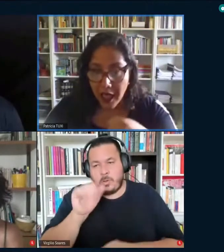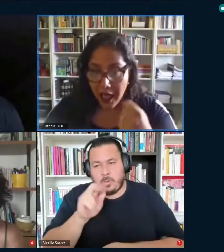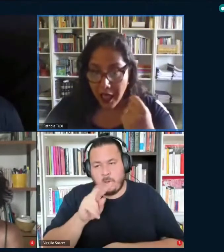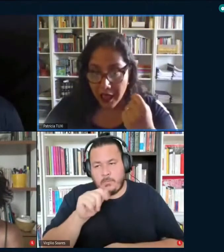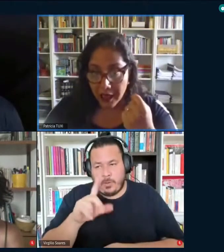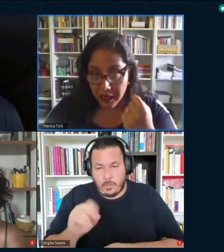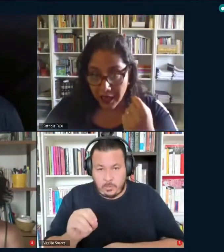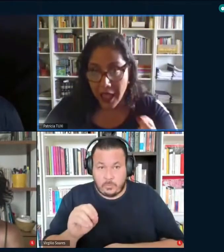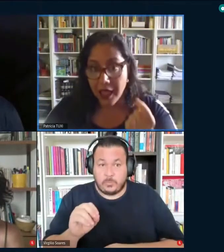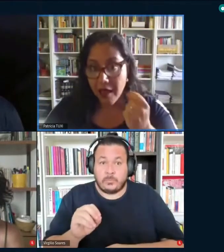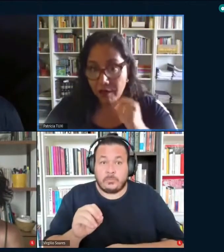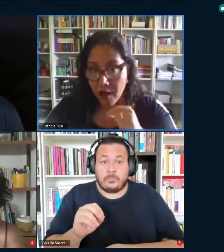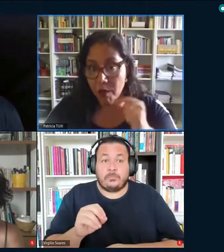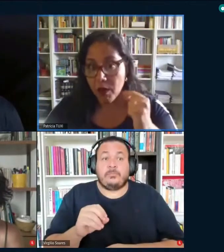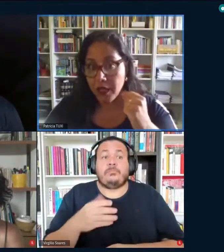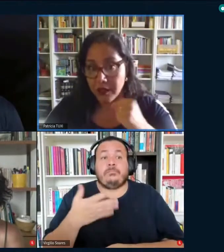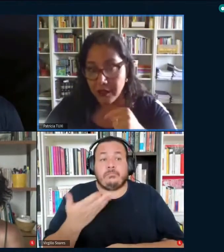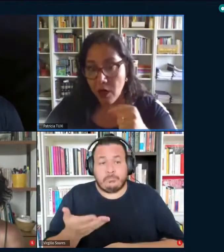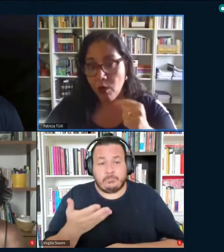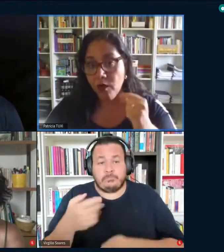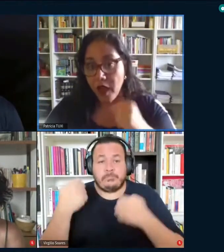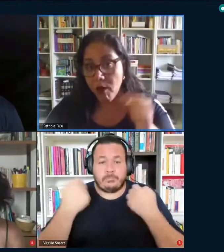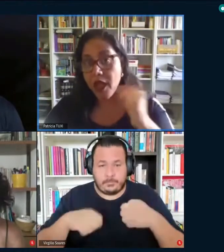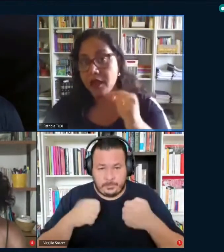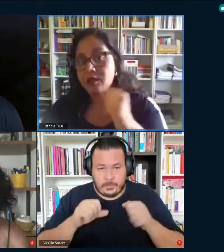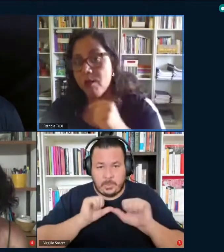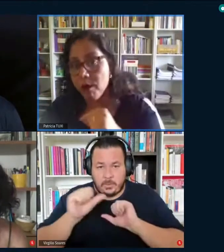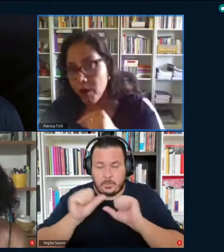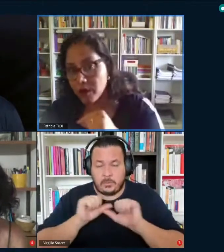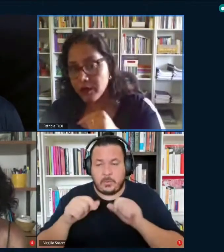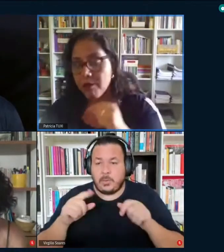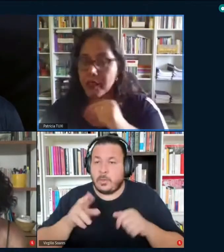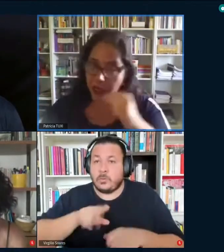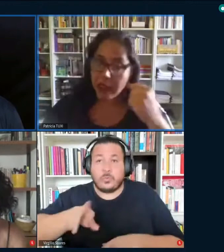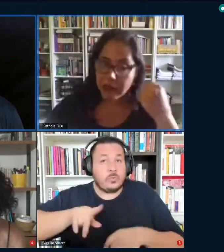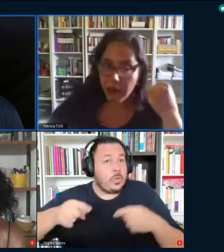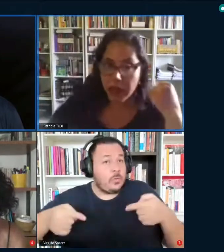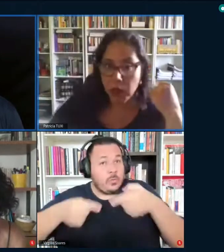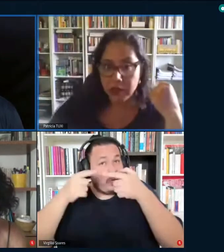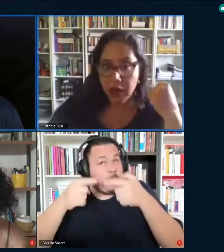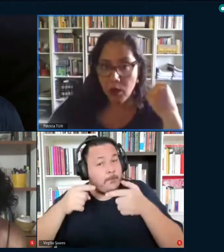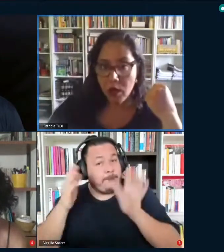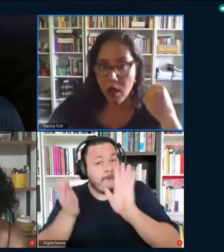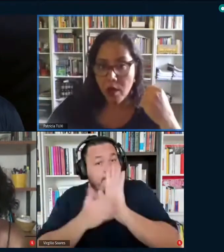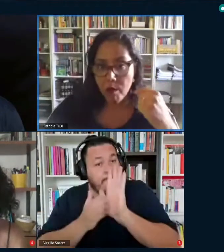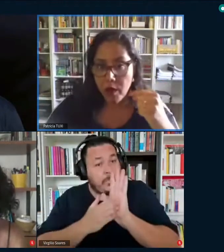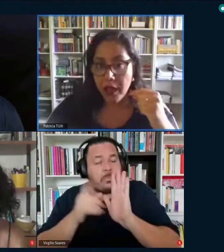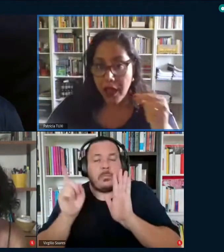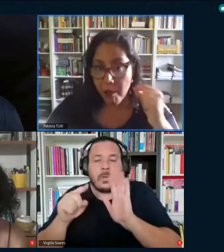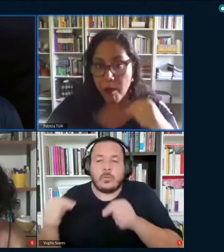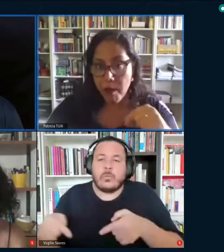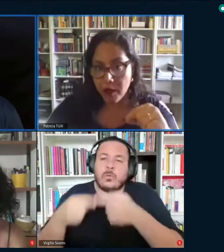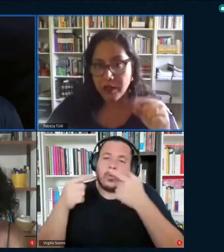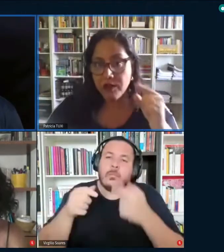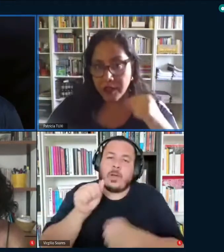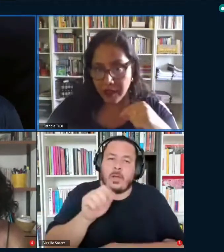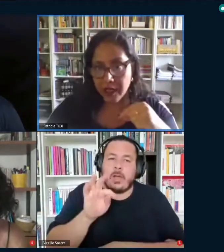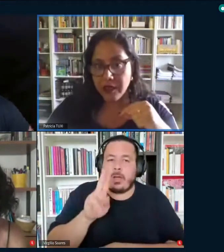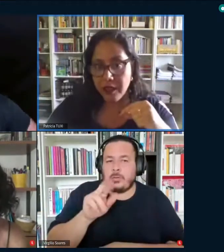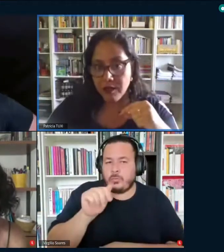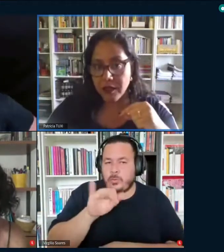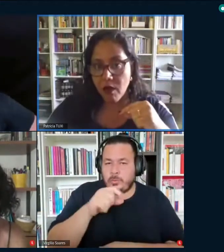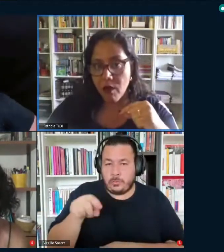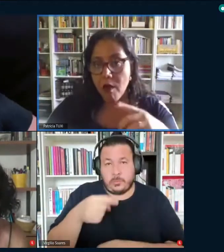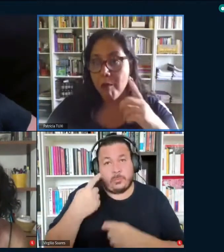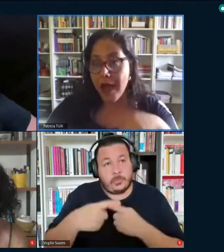E tem que haver uma alteração, não em relação à proposta, mas em relação à atuação. Porque na proposta você